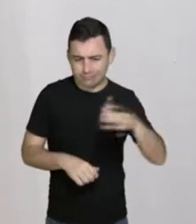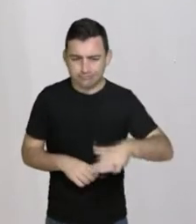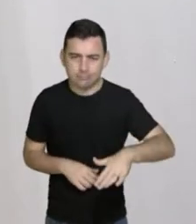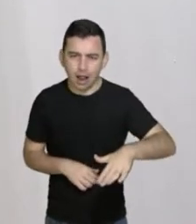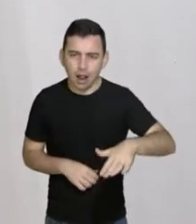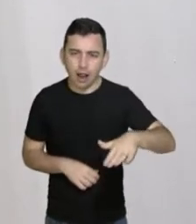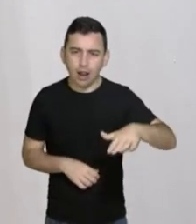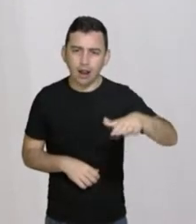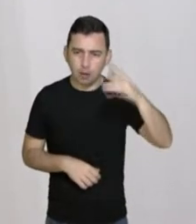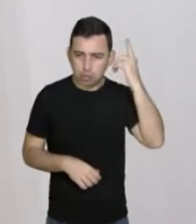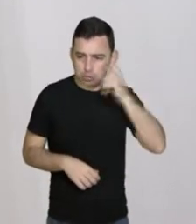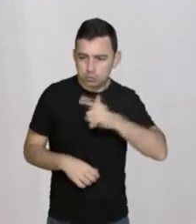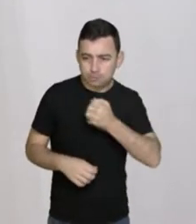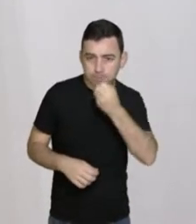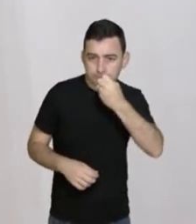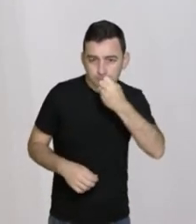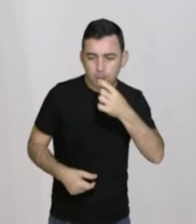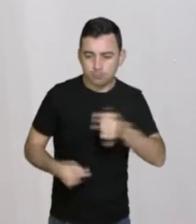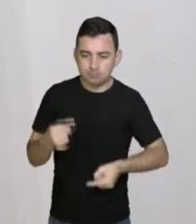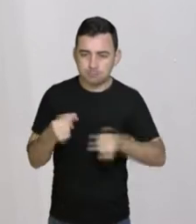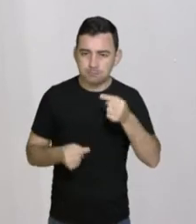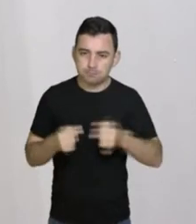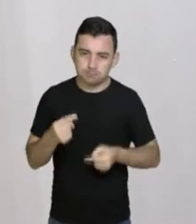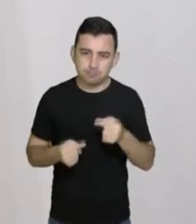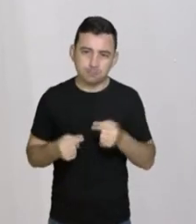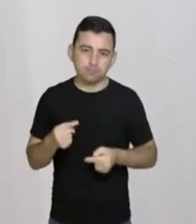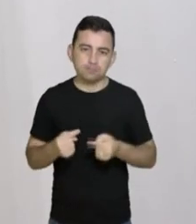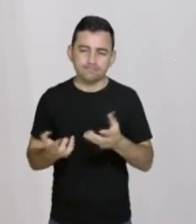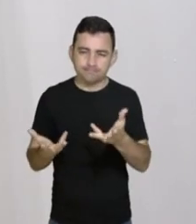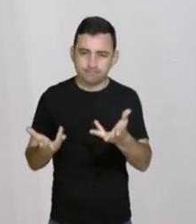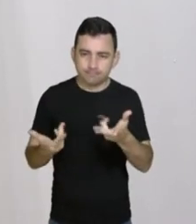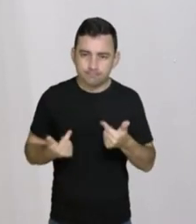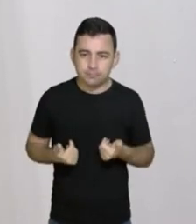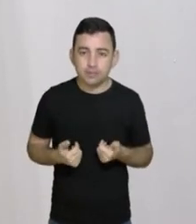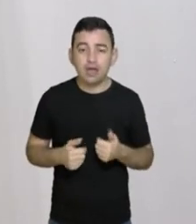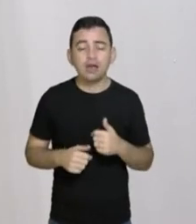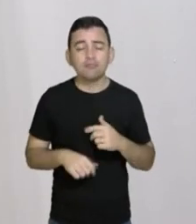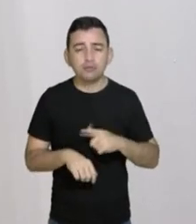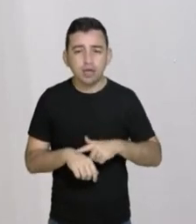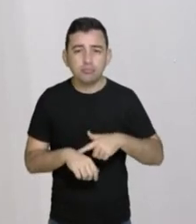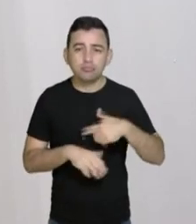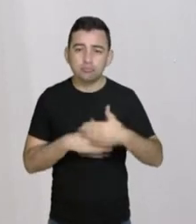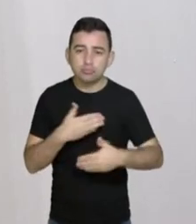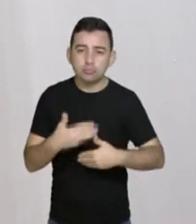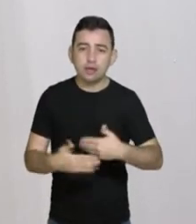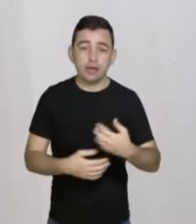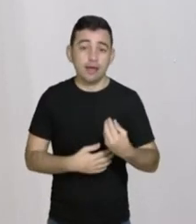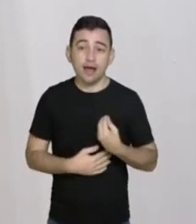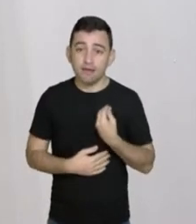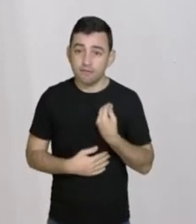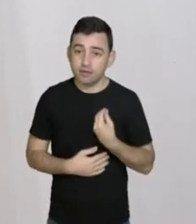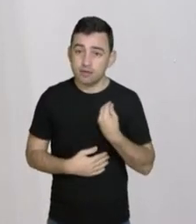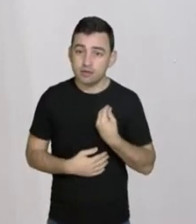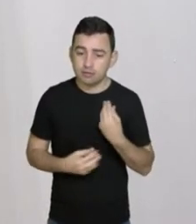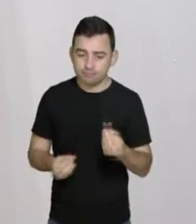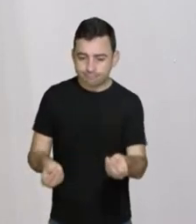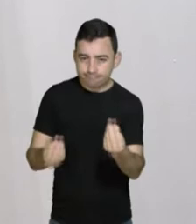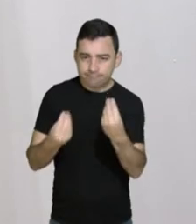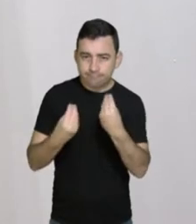de um bom debate. Com o tempo, a vida me deu oportunidades mais